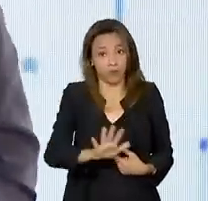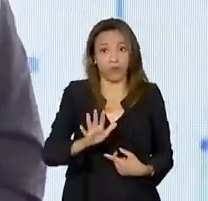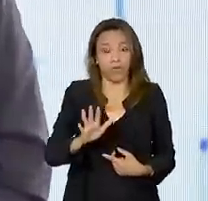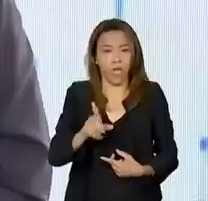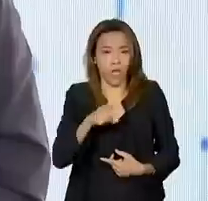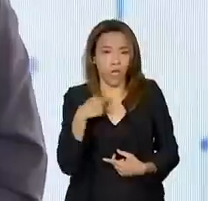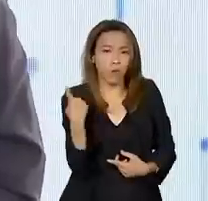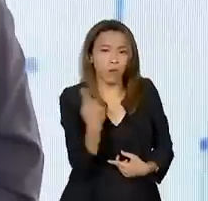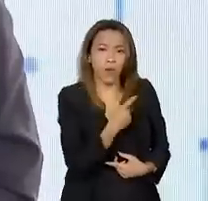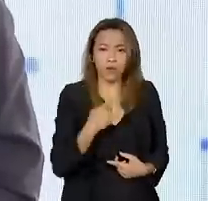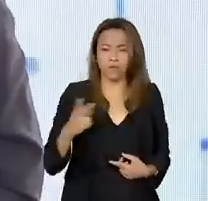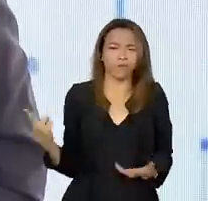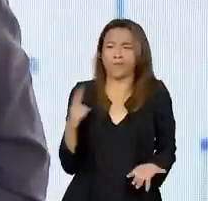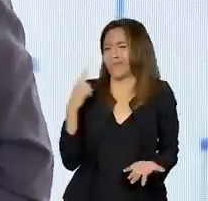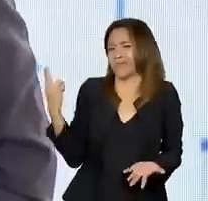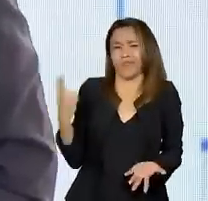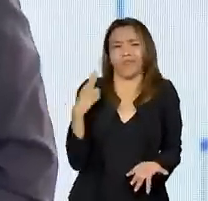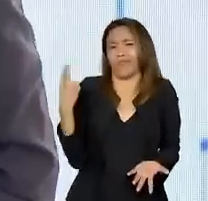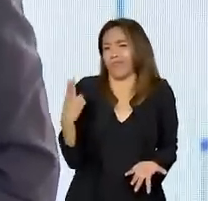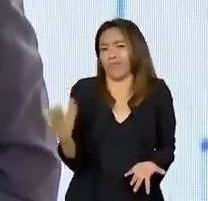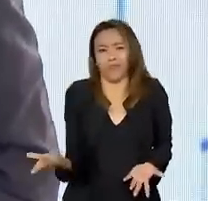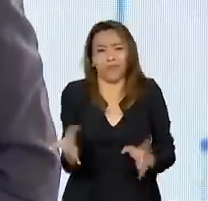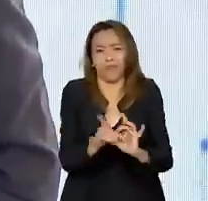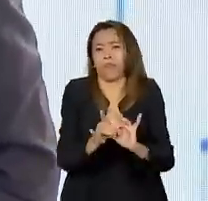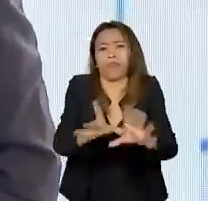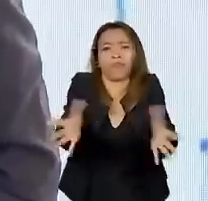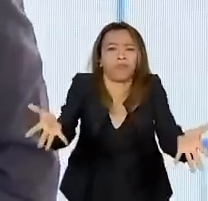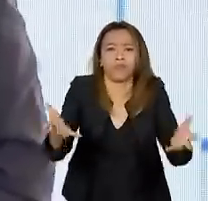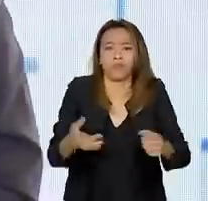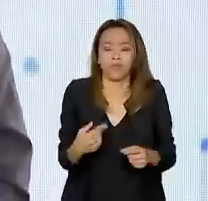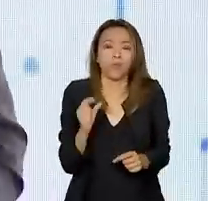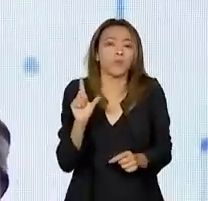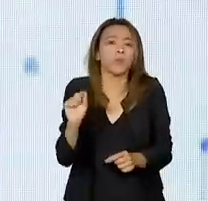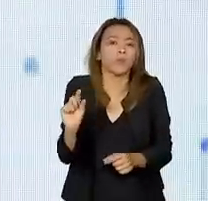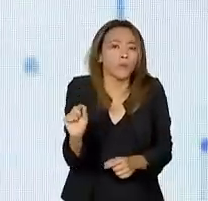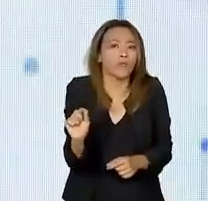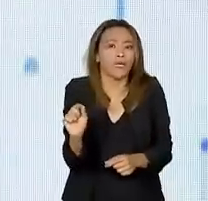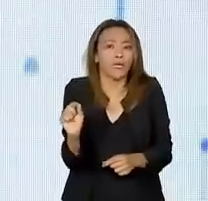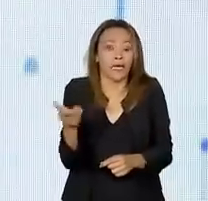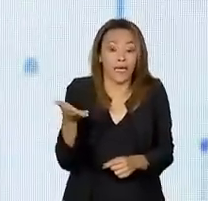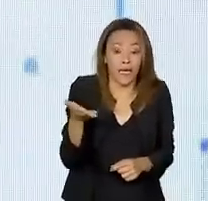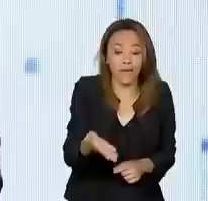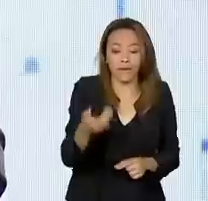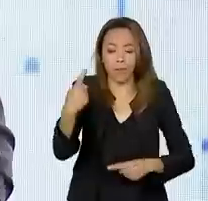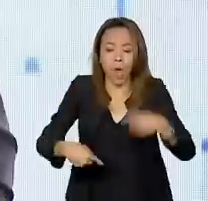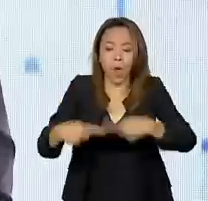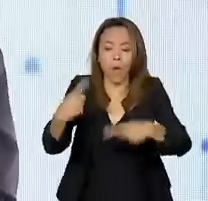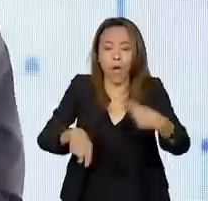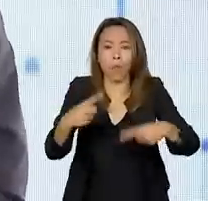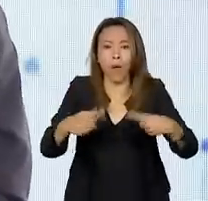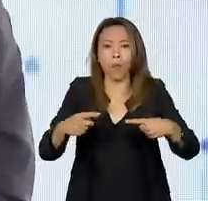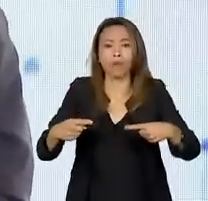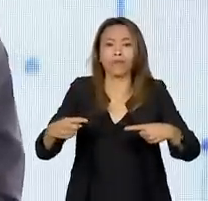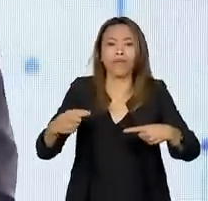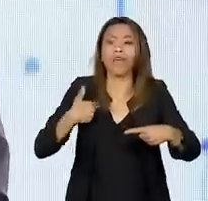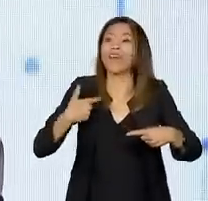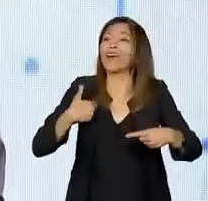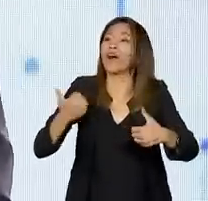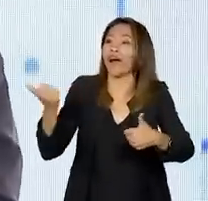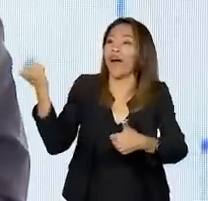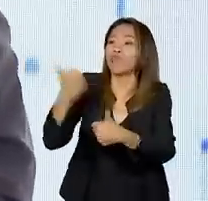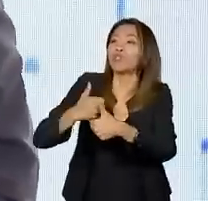pode permitir que ninguém faça esse debate pela gente.